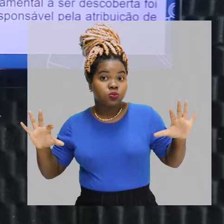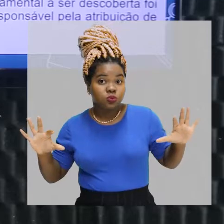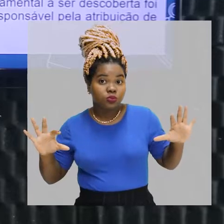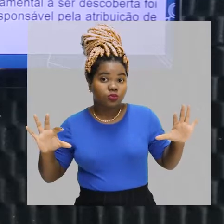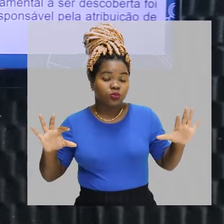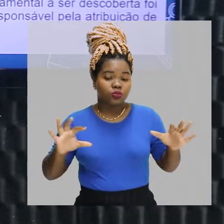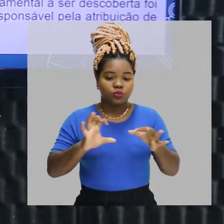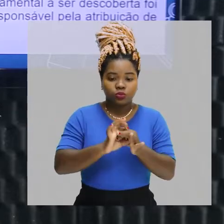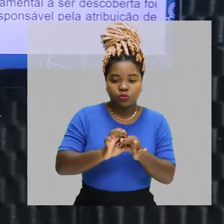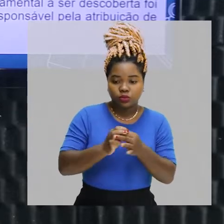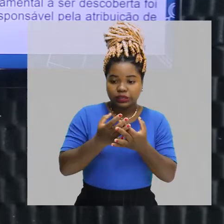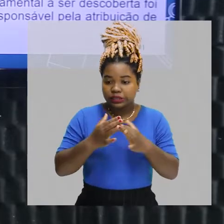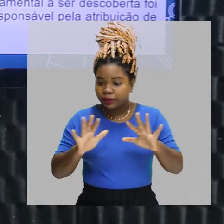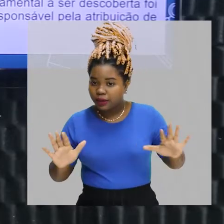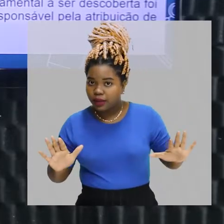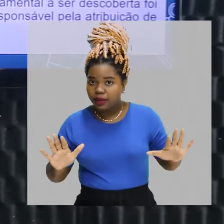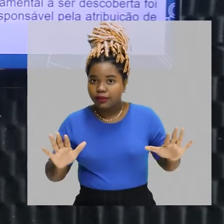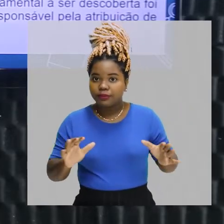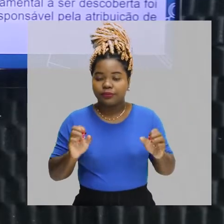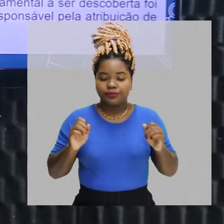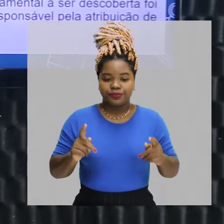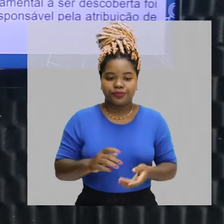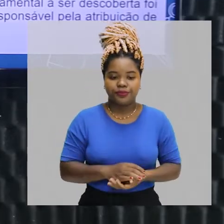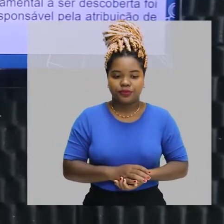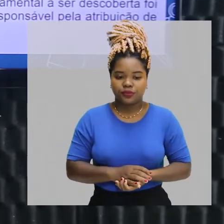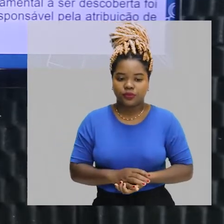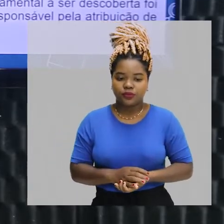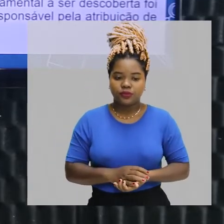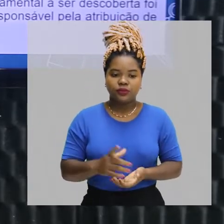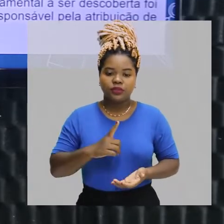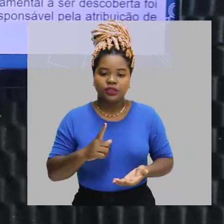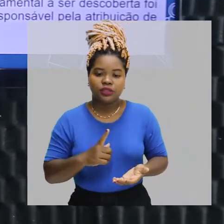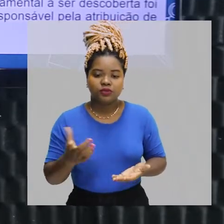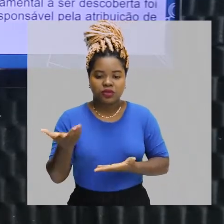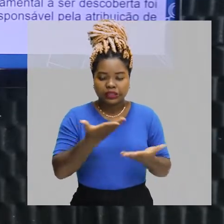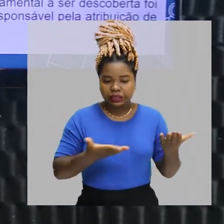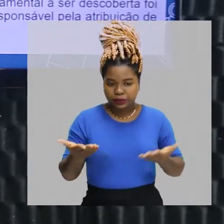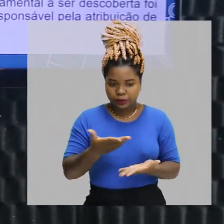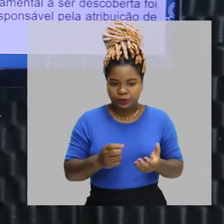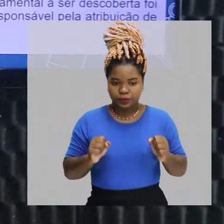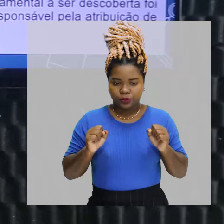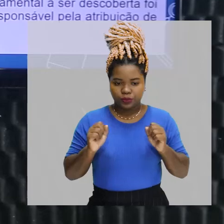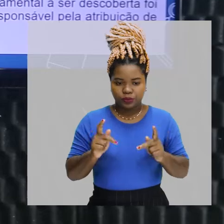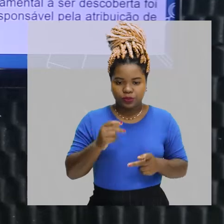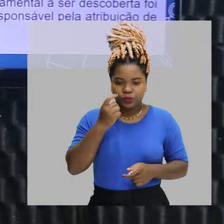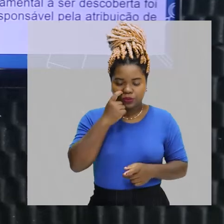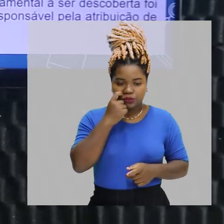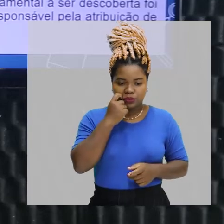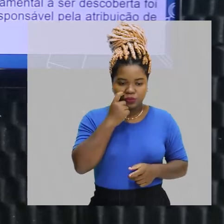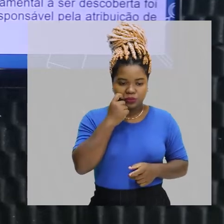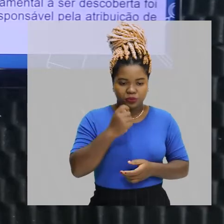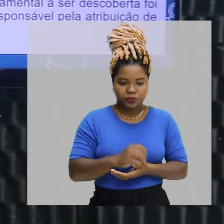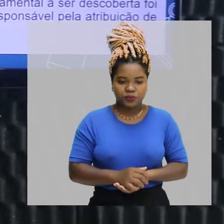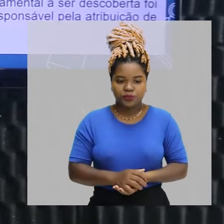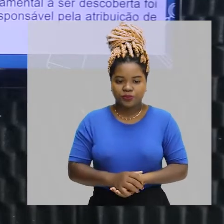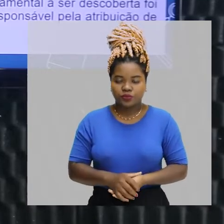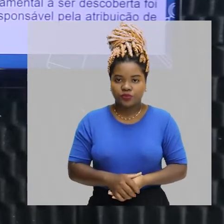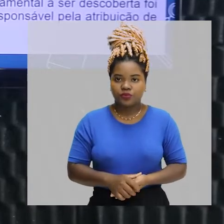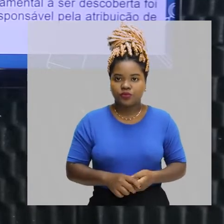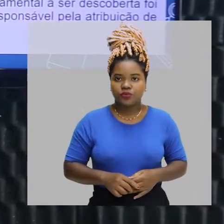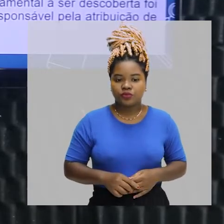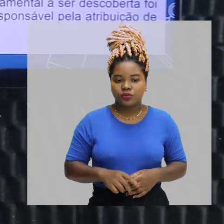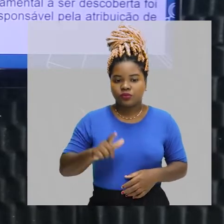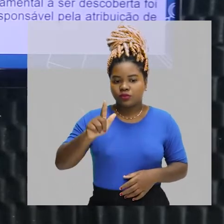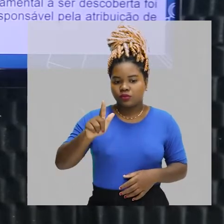seguinte, existe uma grande quantidade de fótons e eles que vão mediar, são partículas mediadoras que nós chamamos, certo?